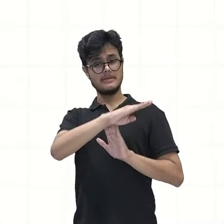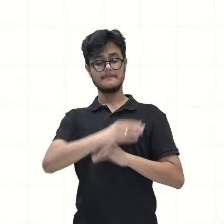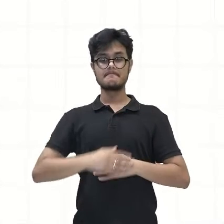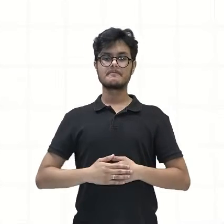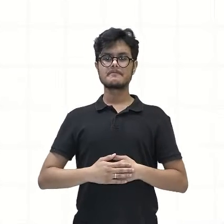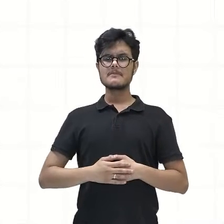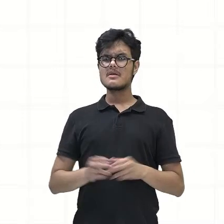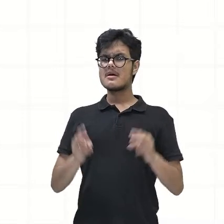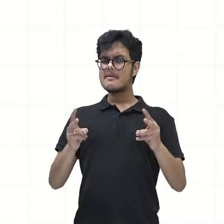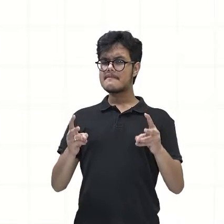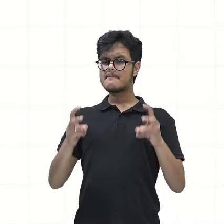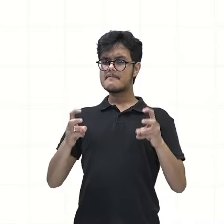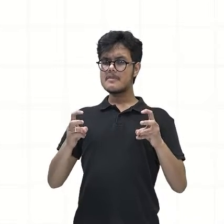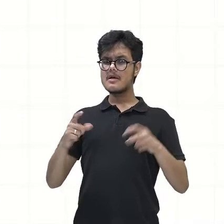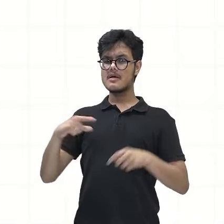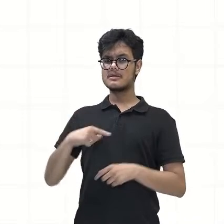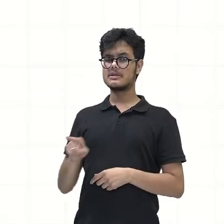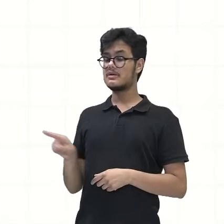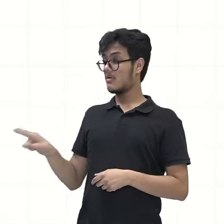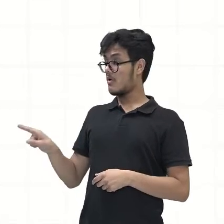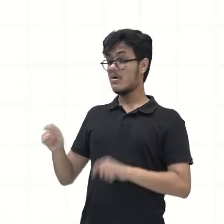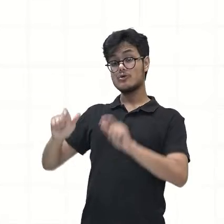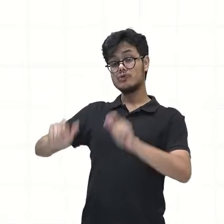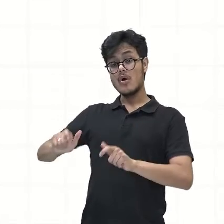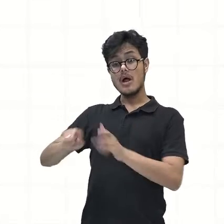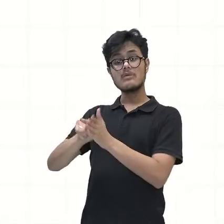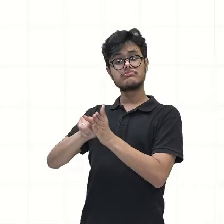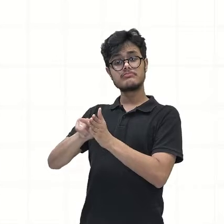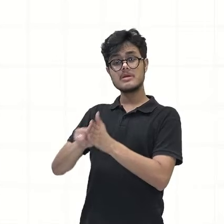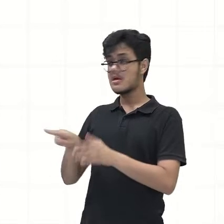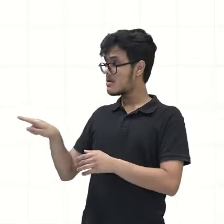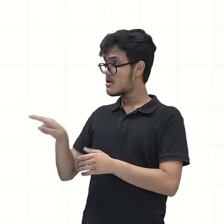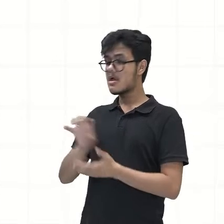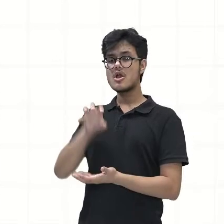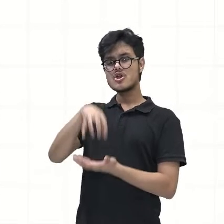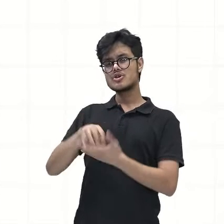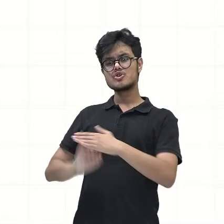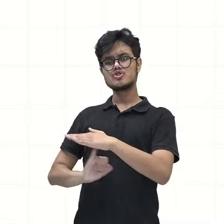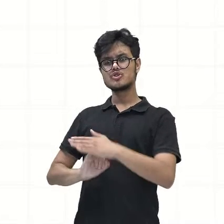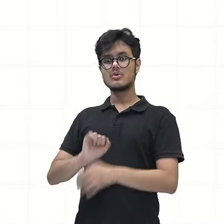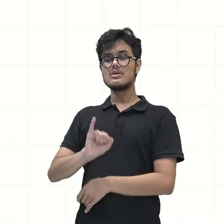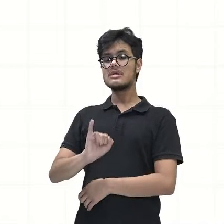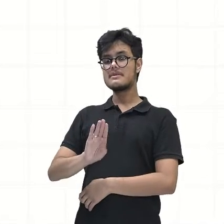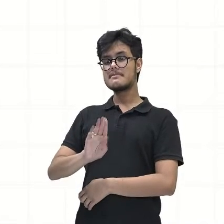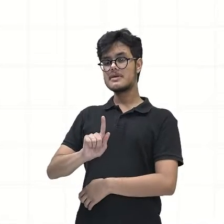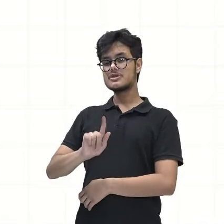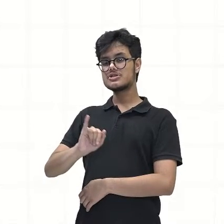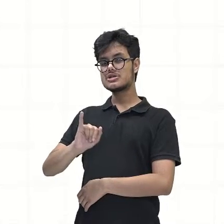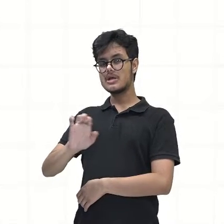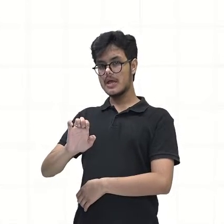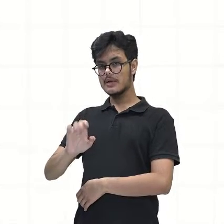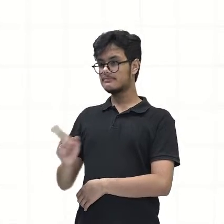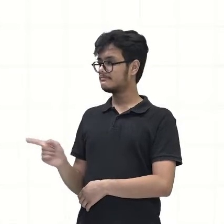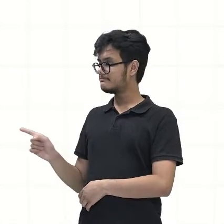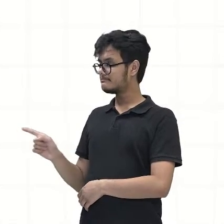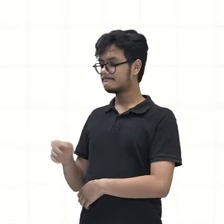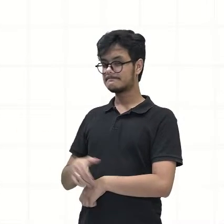consigo observar? Eu tenho até a fonte, que é do IBGE e da WEO,